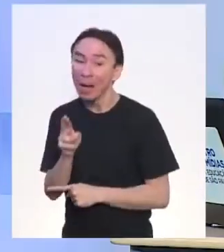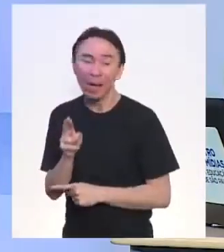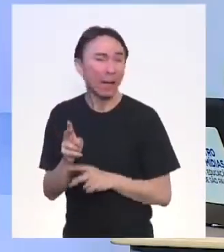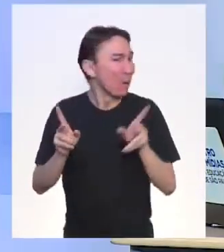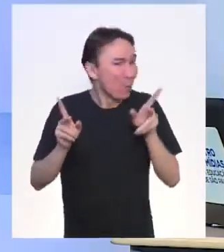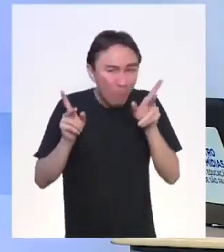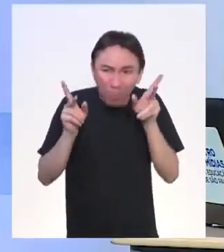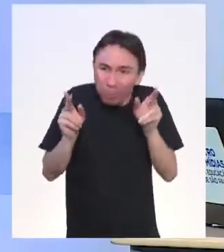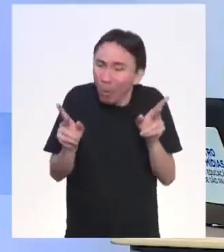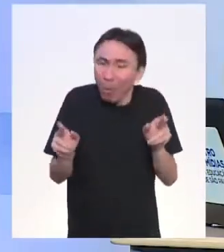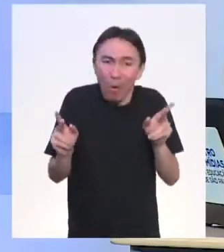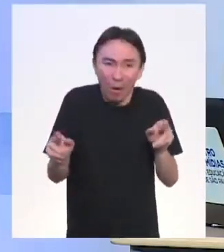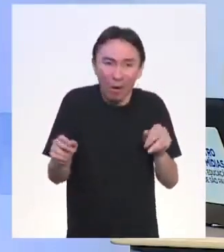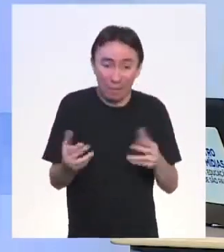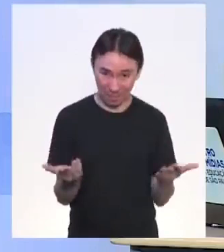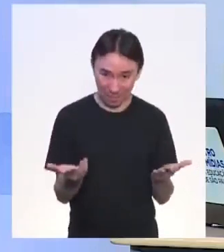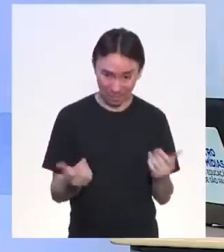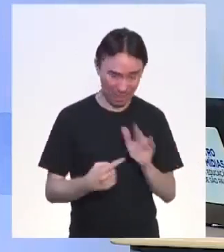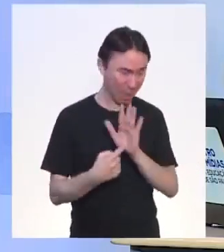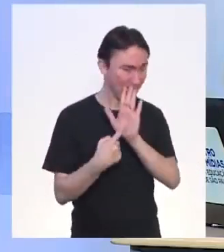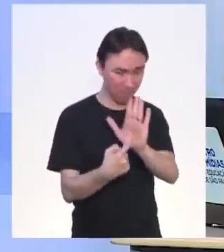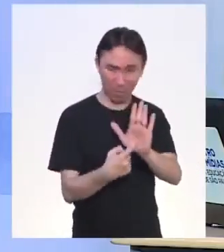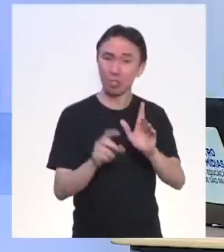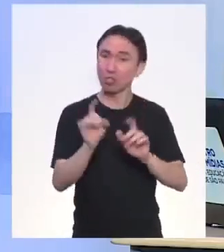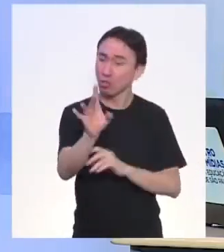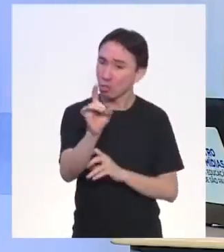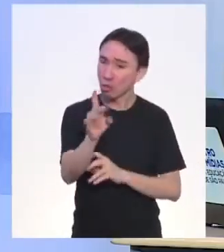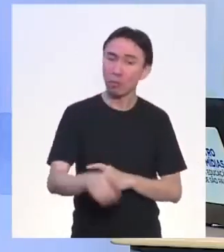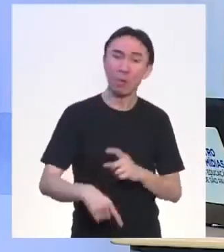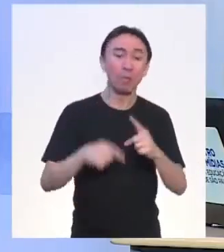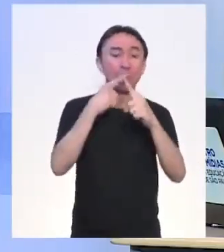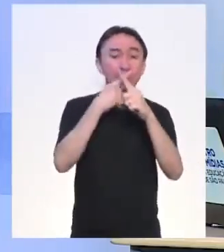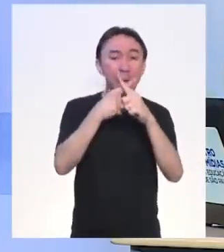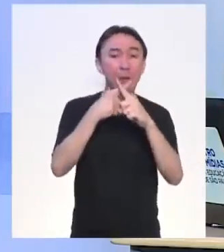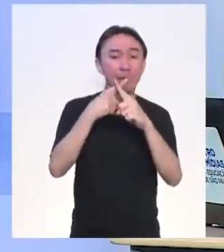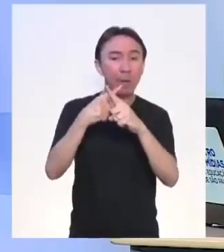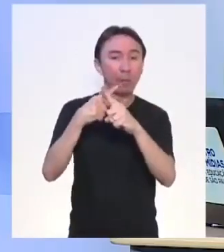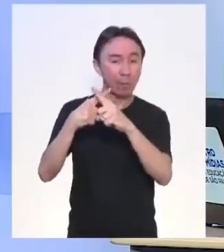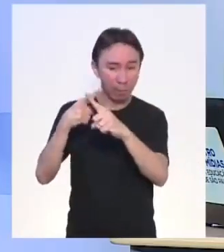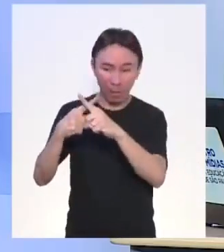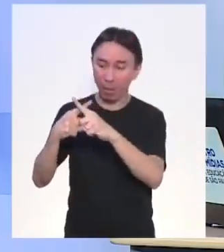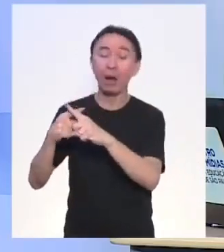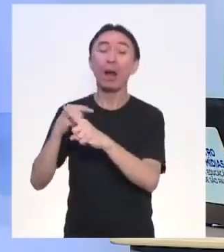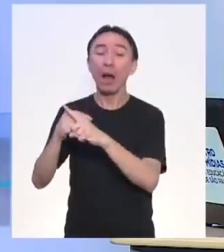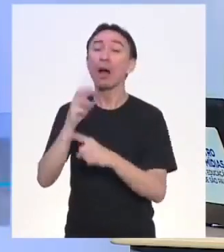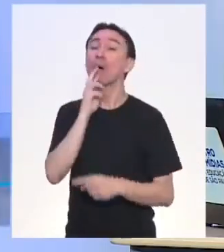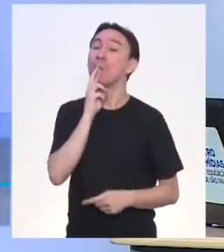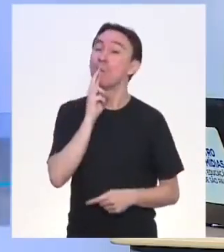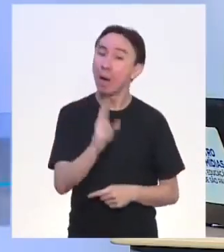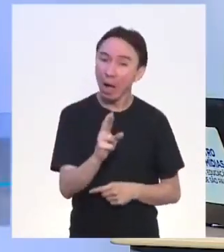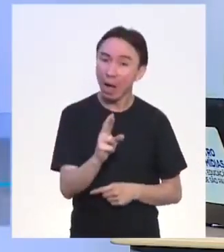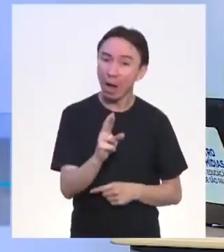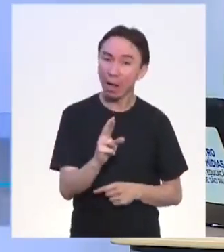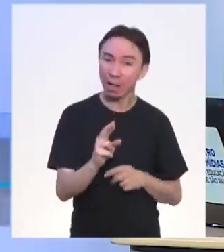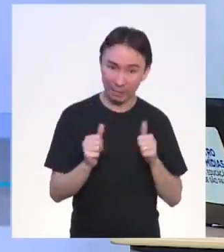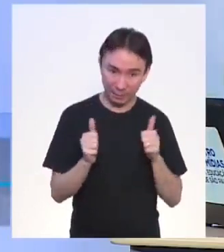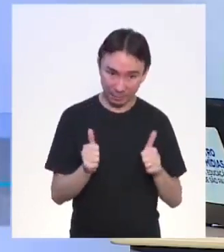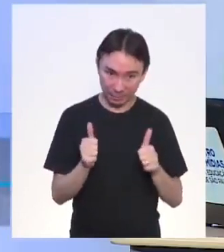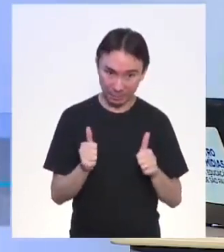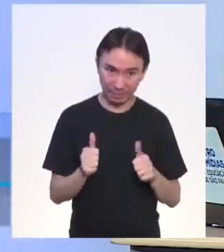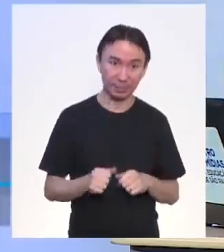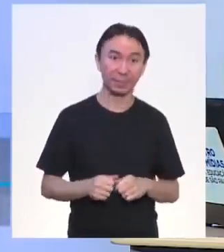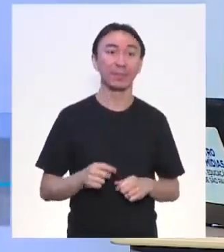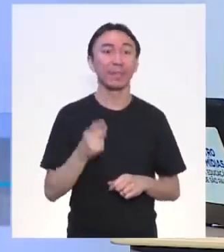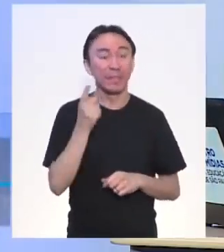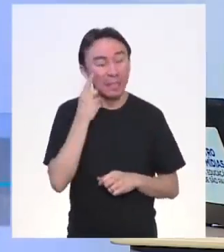que a gente está apresentando aqui, tá? De novo, os múltiplos são os resultados da tabuada. Né? Quem são